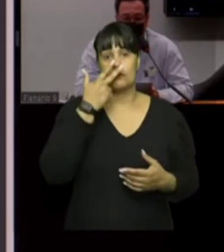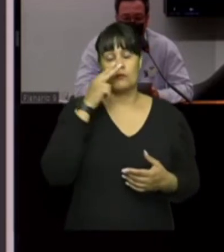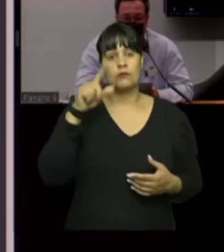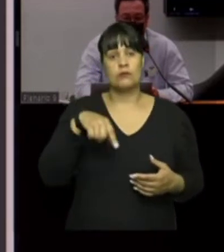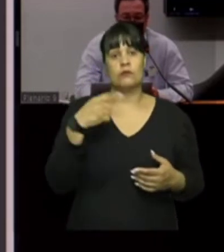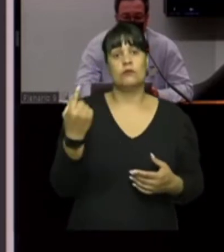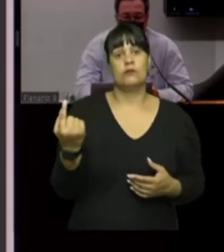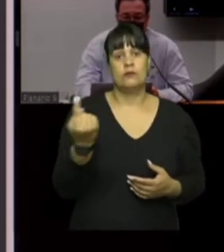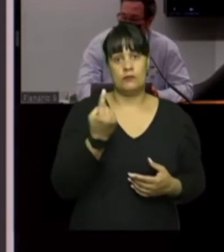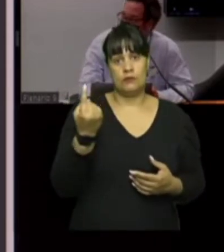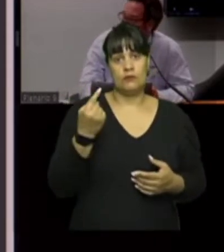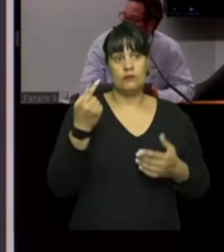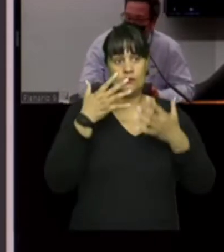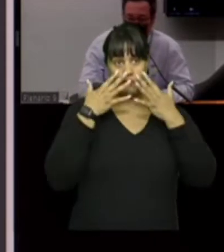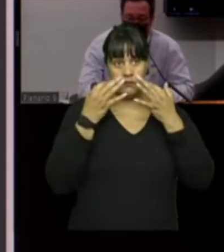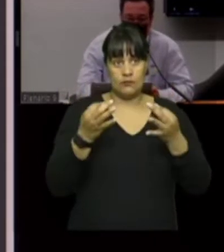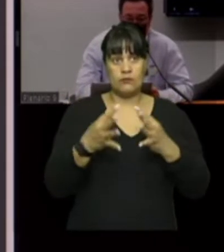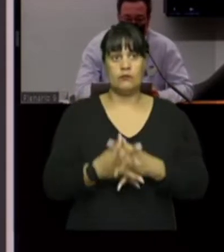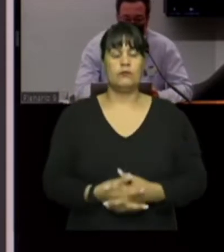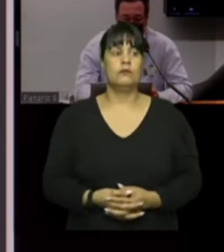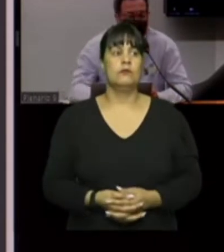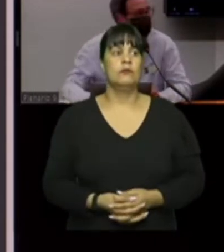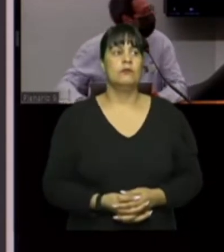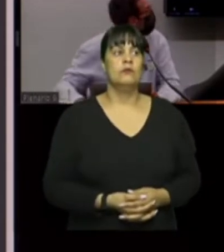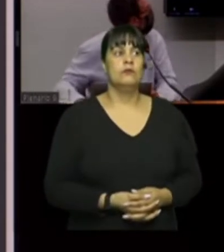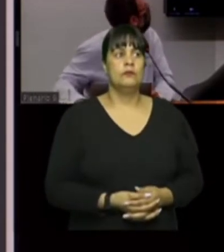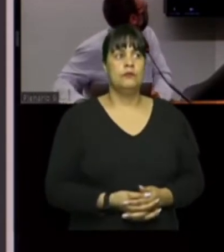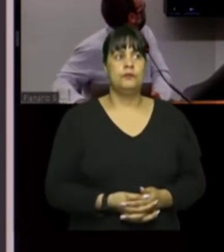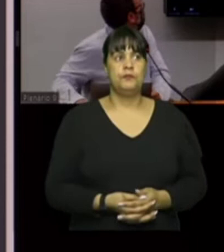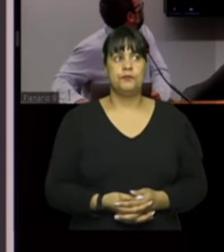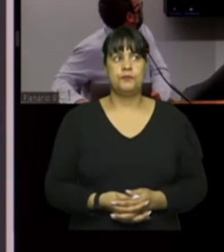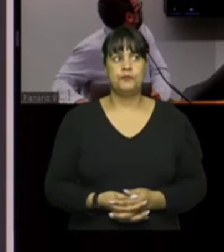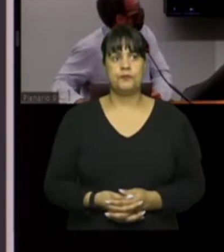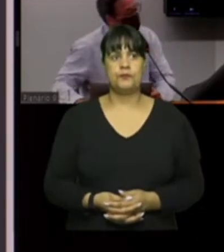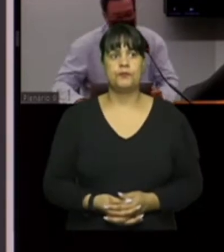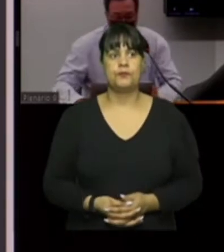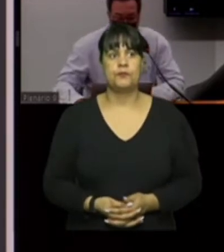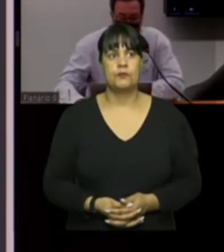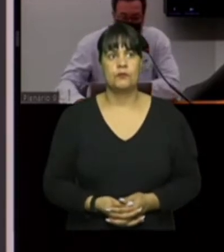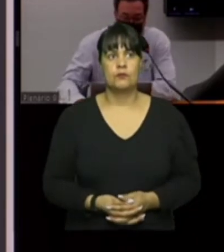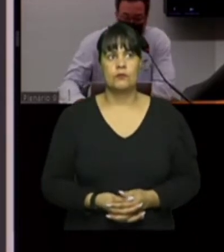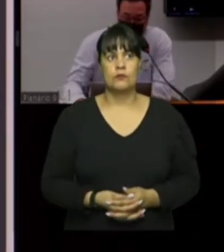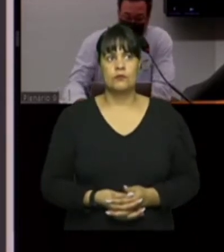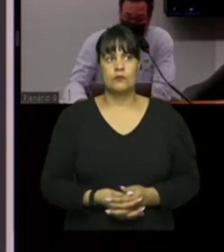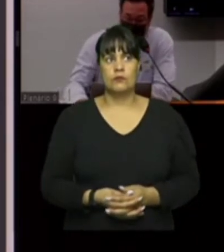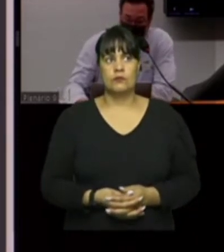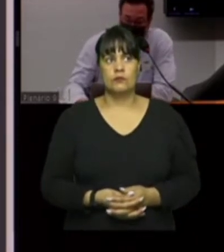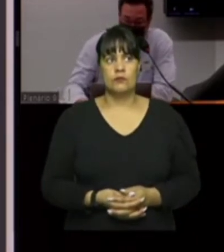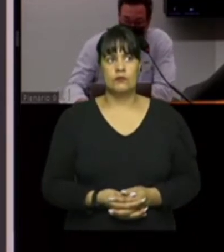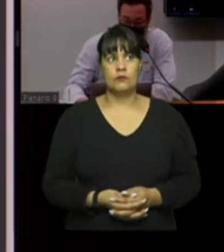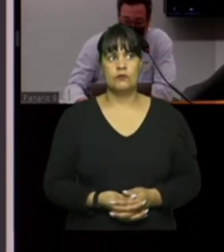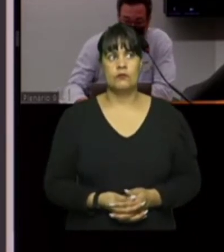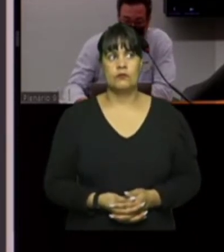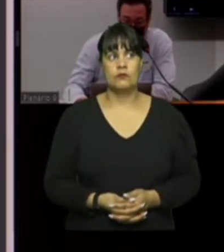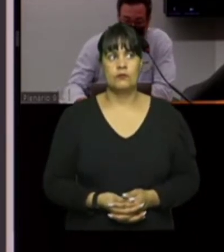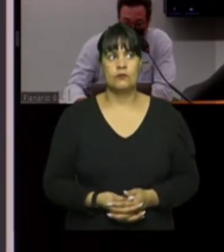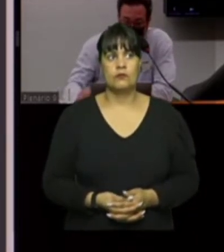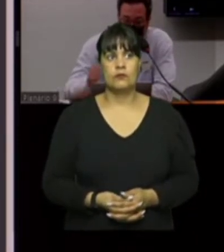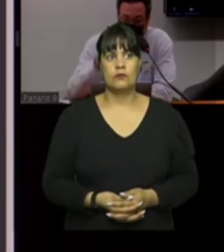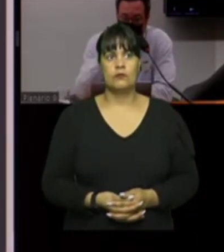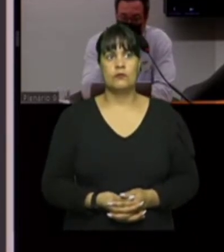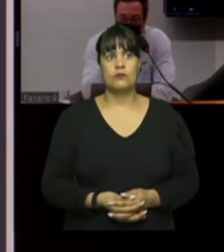observação. Se puder passar, por favor.